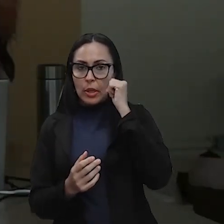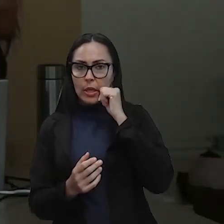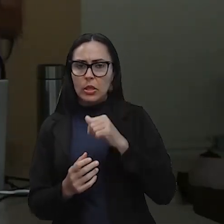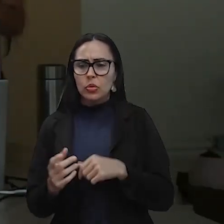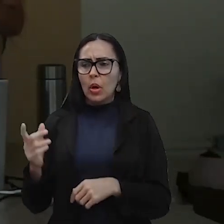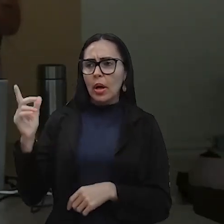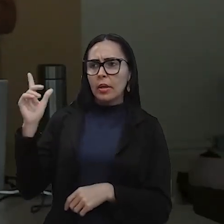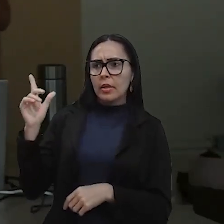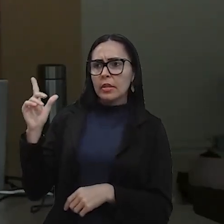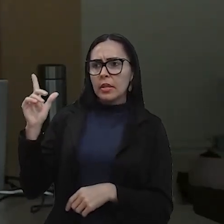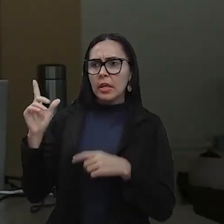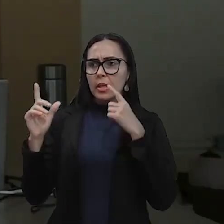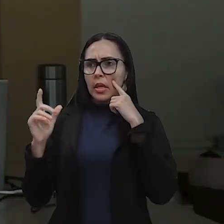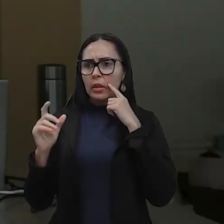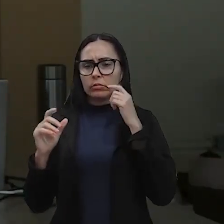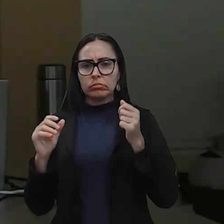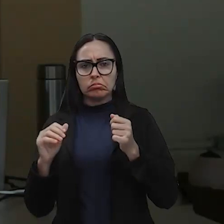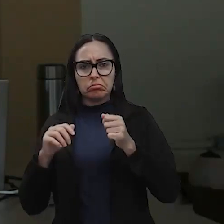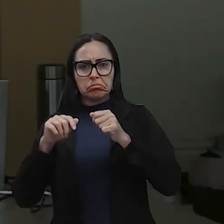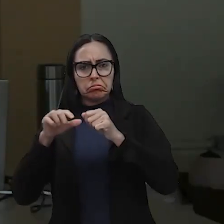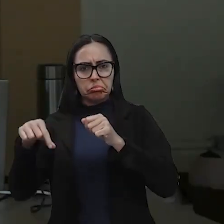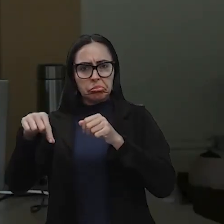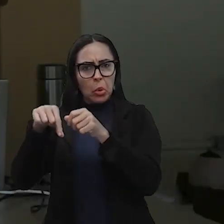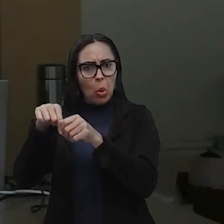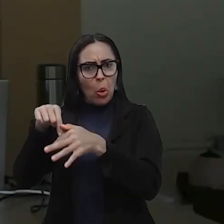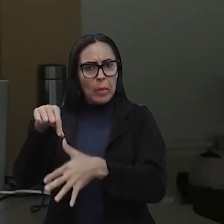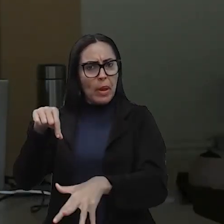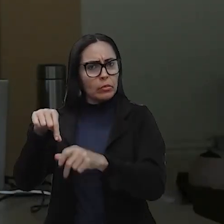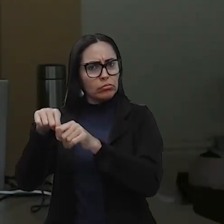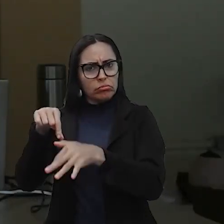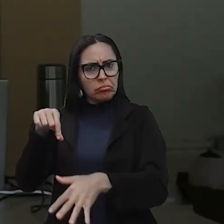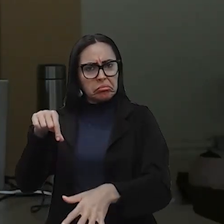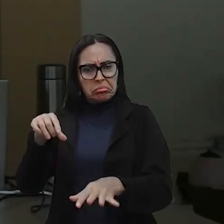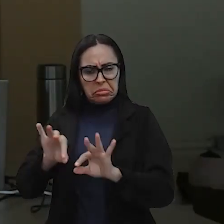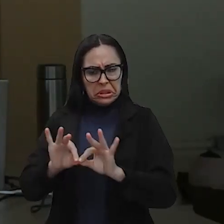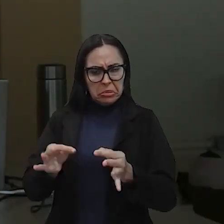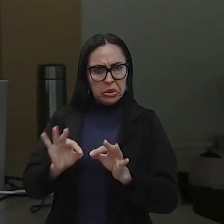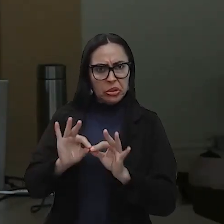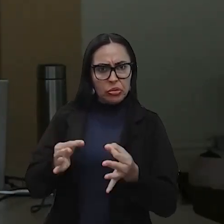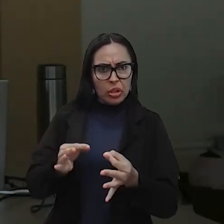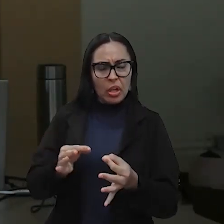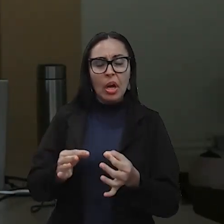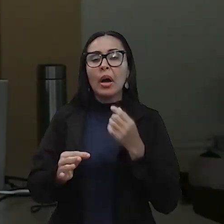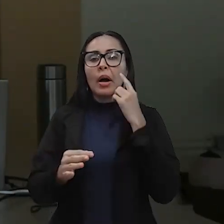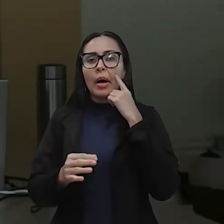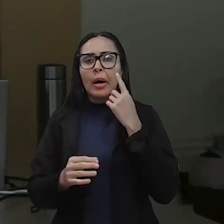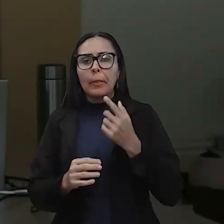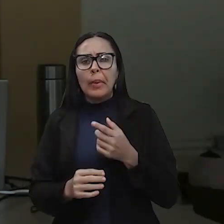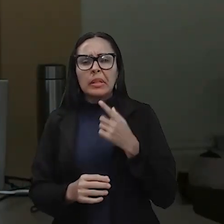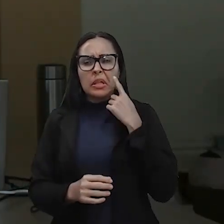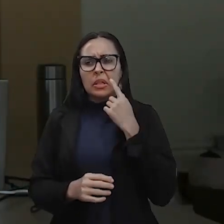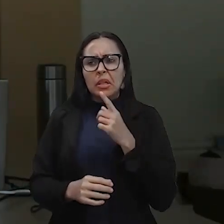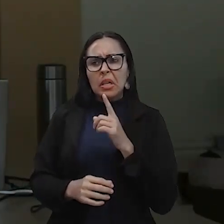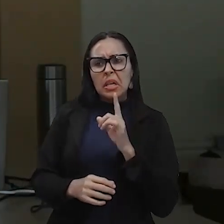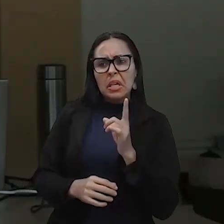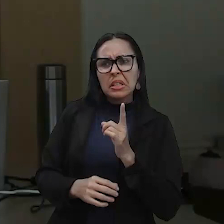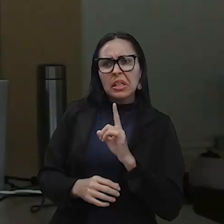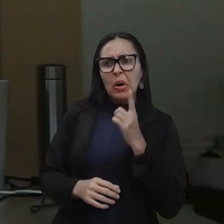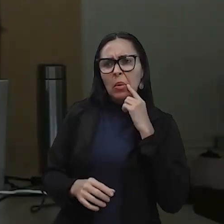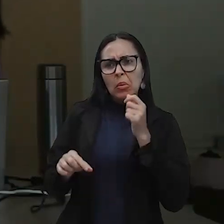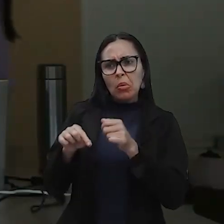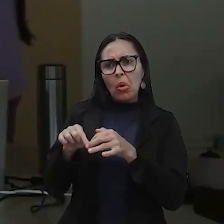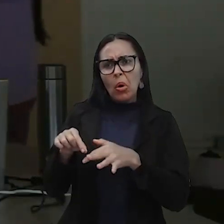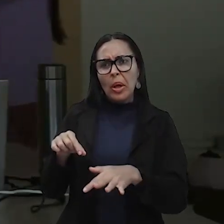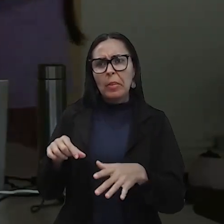corrimento simples. Não, teve sangramento em borra de café, aí a mulher pega e diz: não, tem um corrimento mais amarelado, mas olha